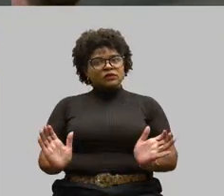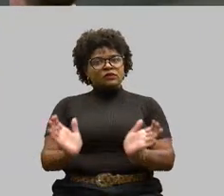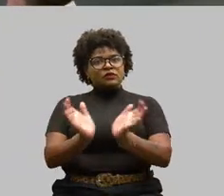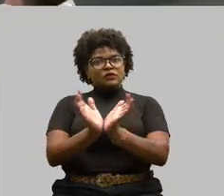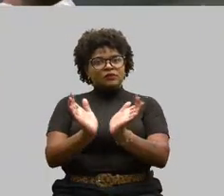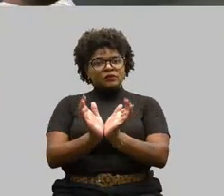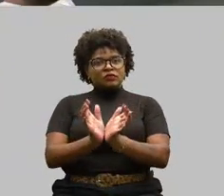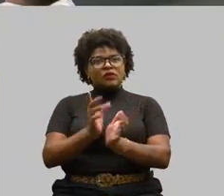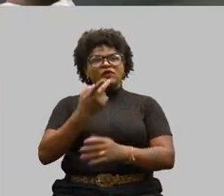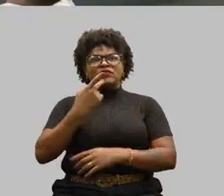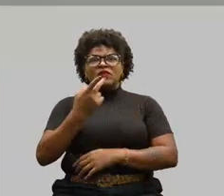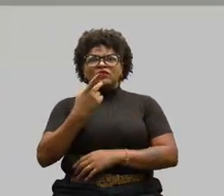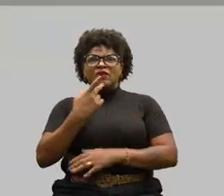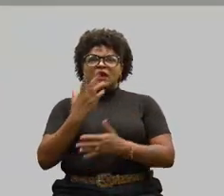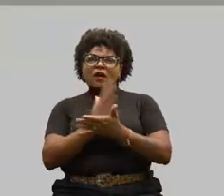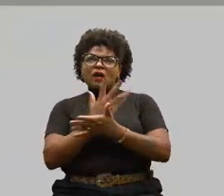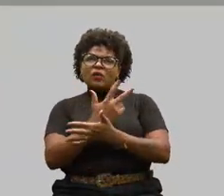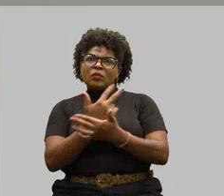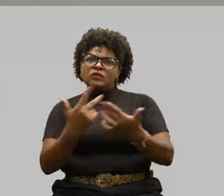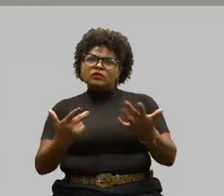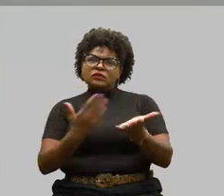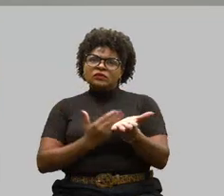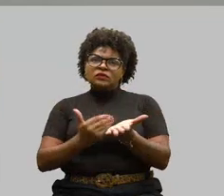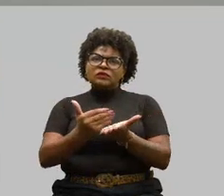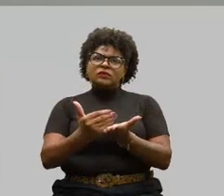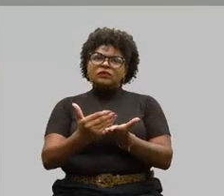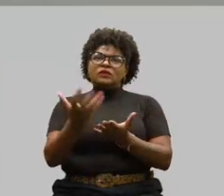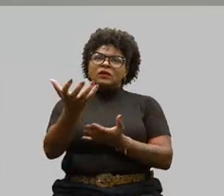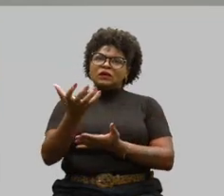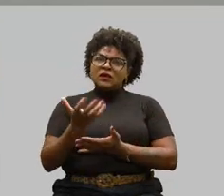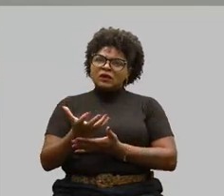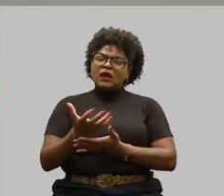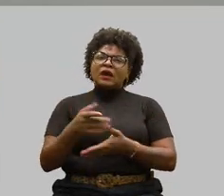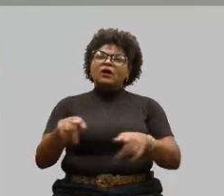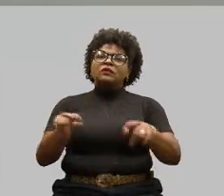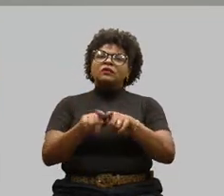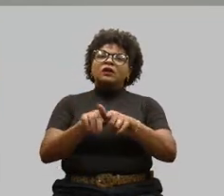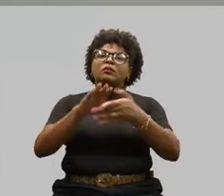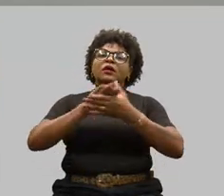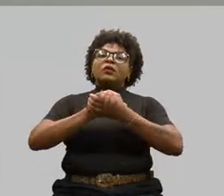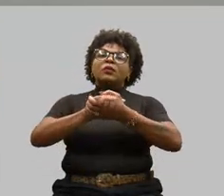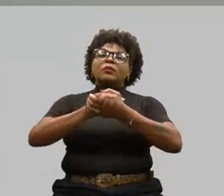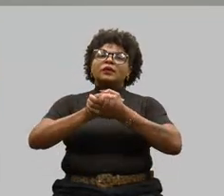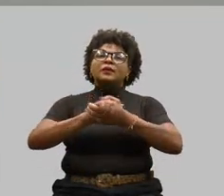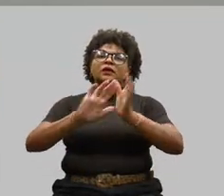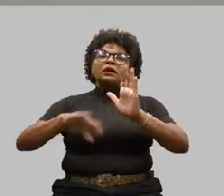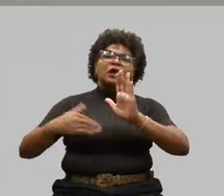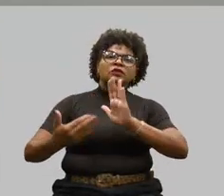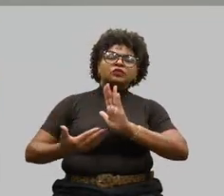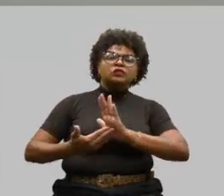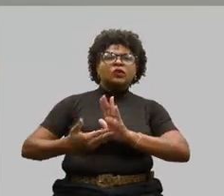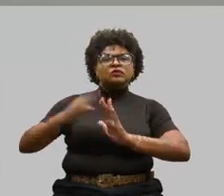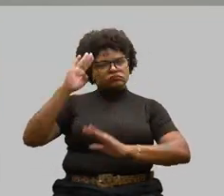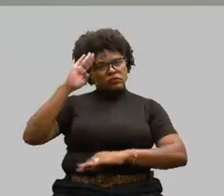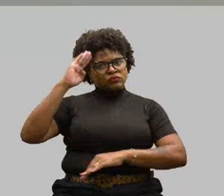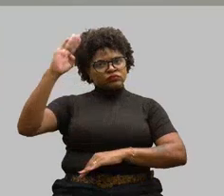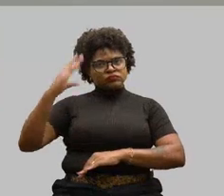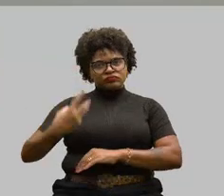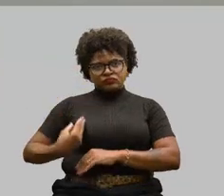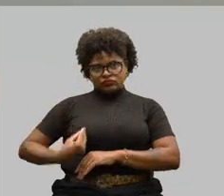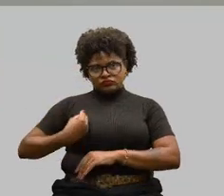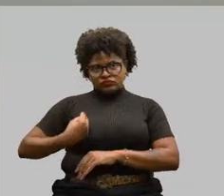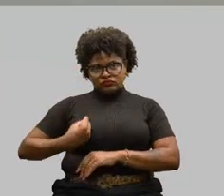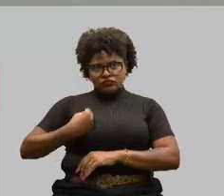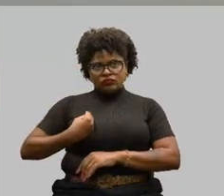algumas considerações iniciais quero inicialmente complementar aqui as autoridades presentes meus colegas